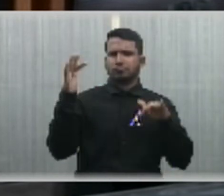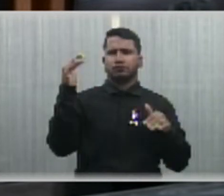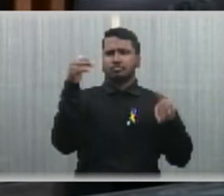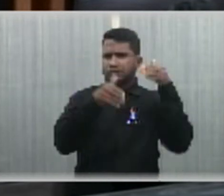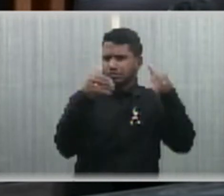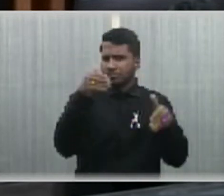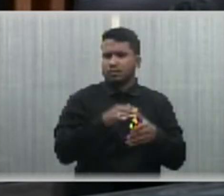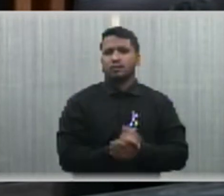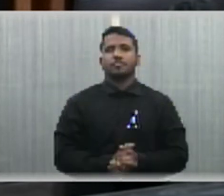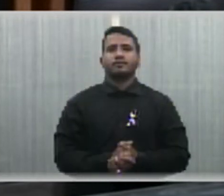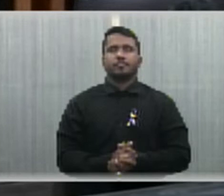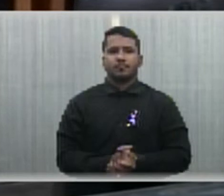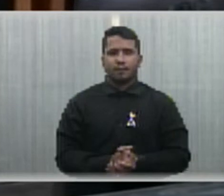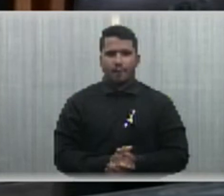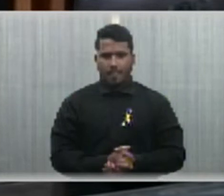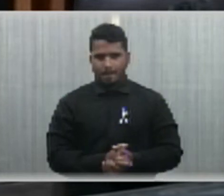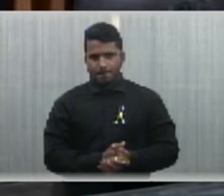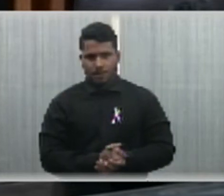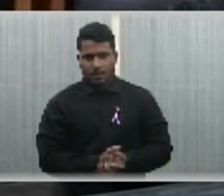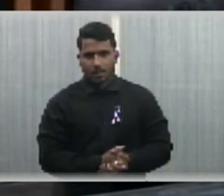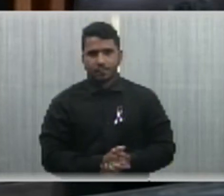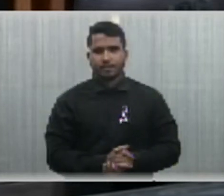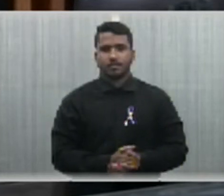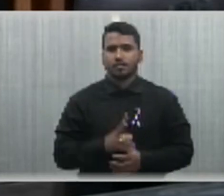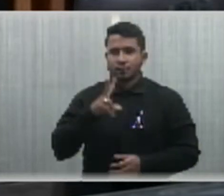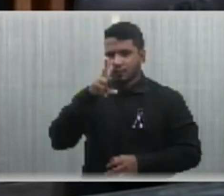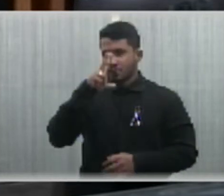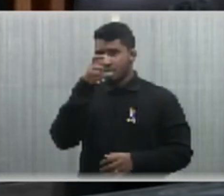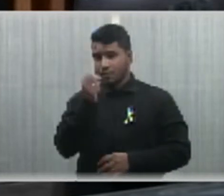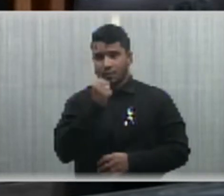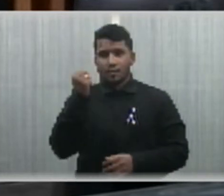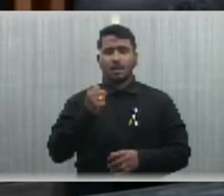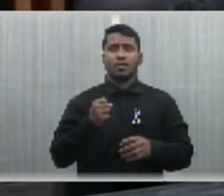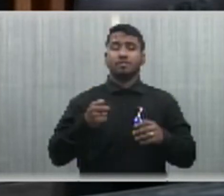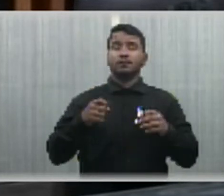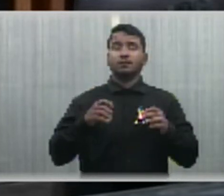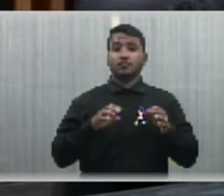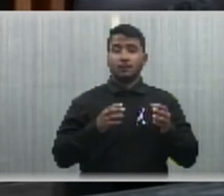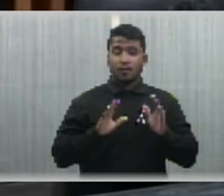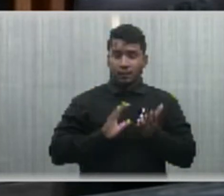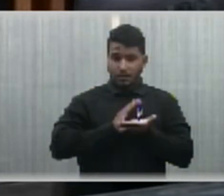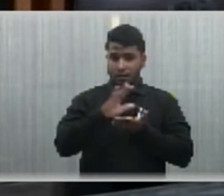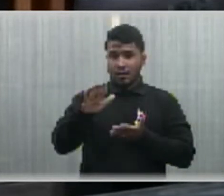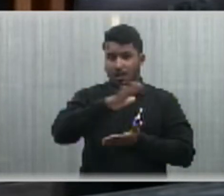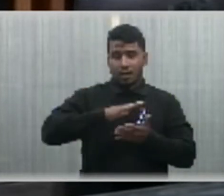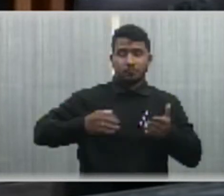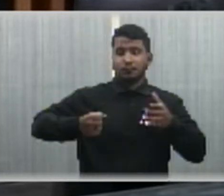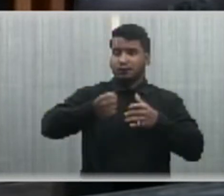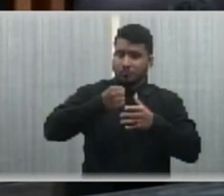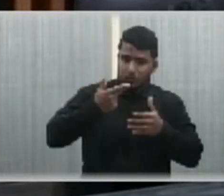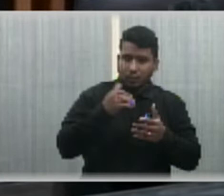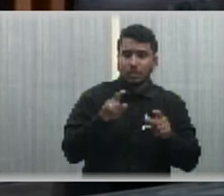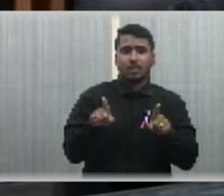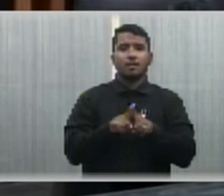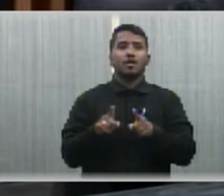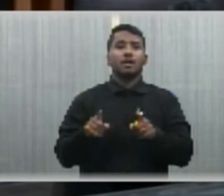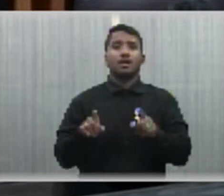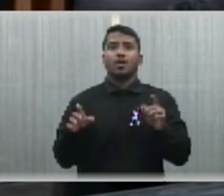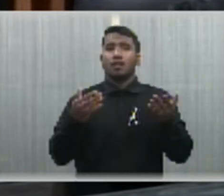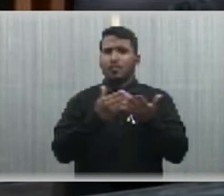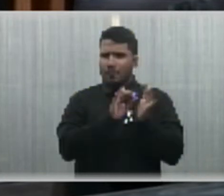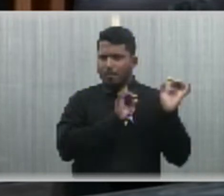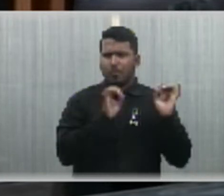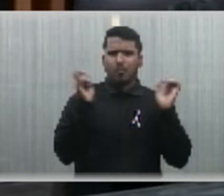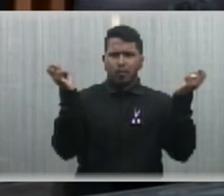hortas, através do fortalecimento da gastronomia, ter a possibilidade de